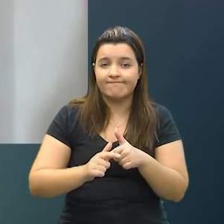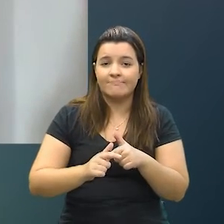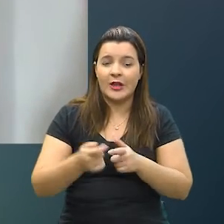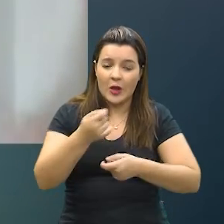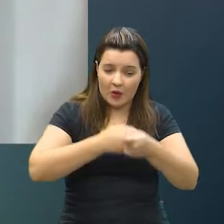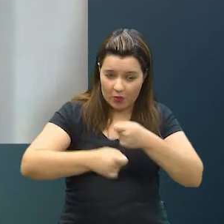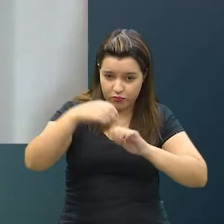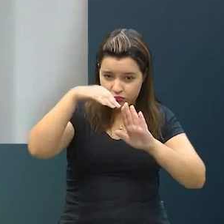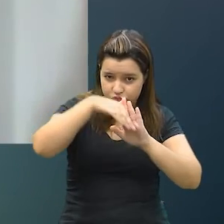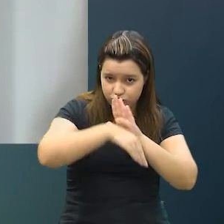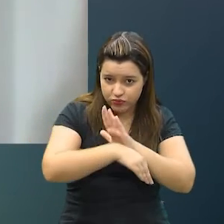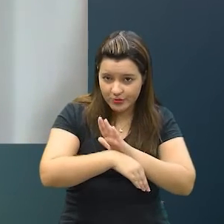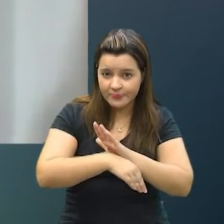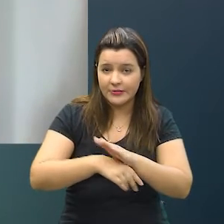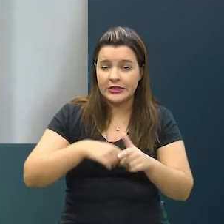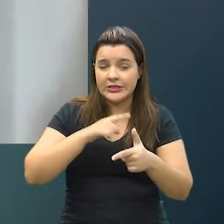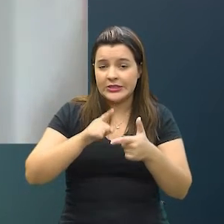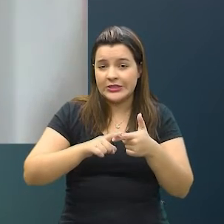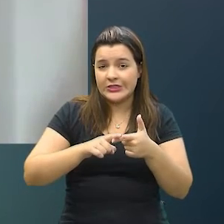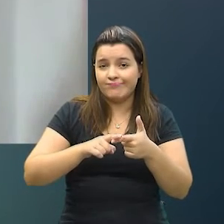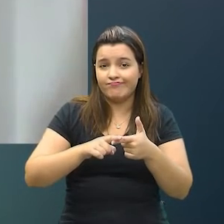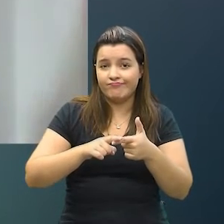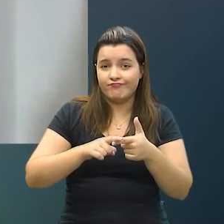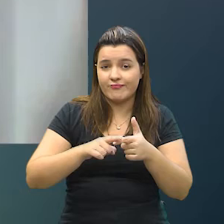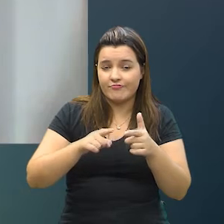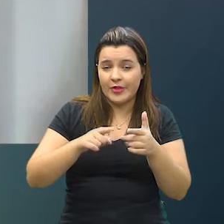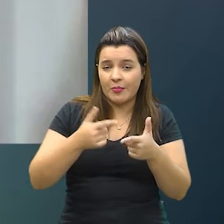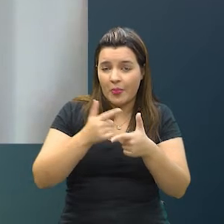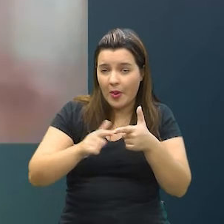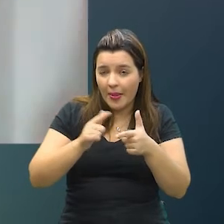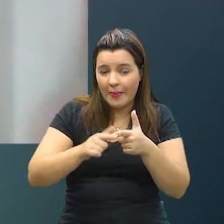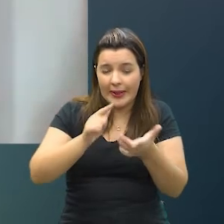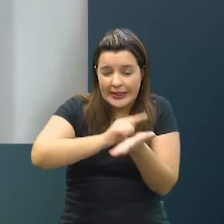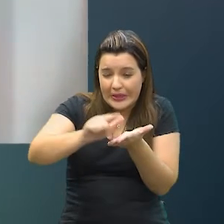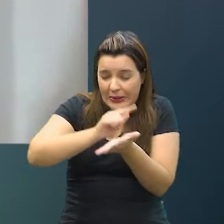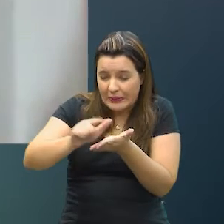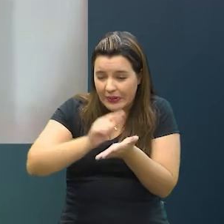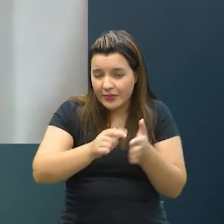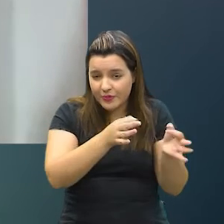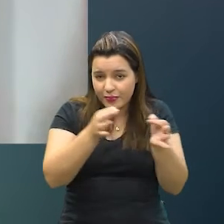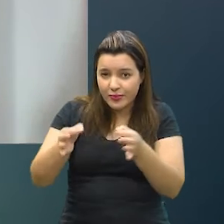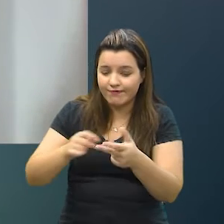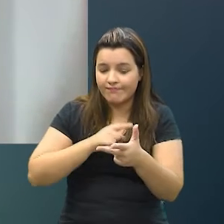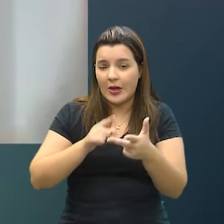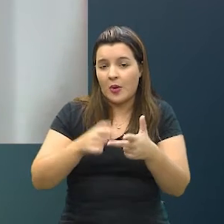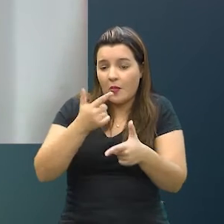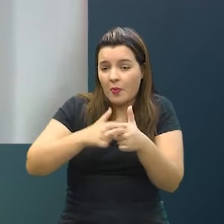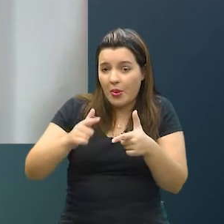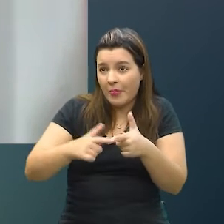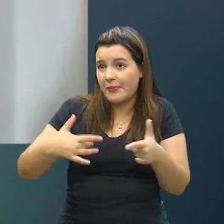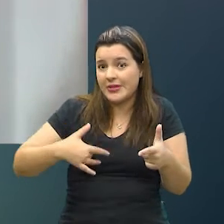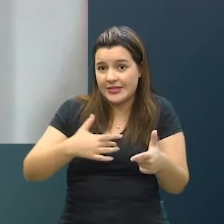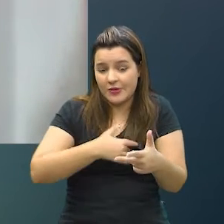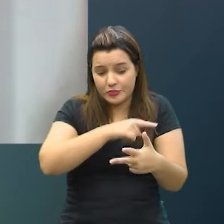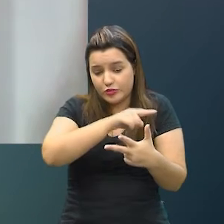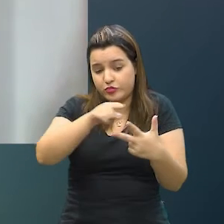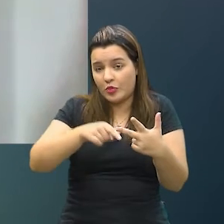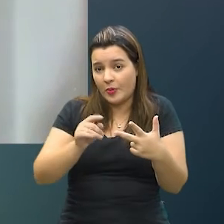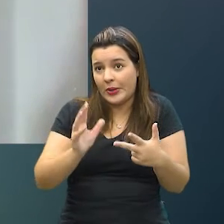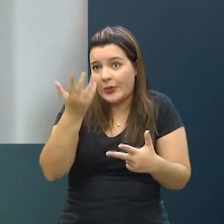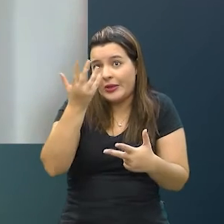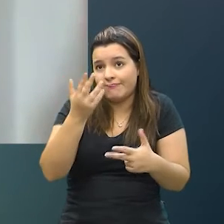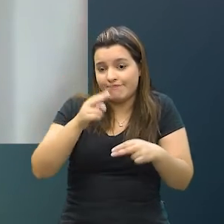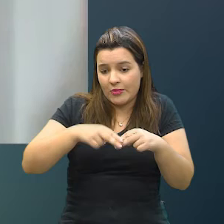questão econômica, além da questão da empresa, e a gente, né, teve que trabalhar em cima de todos esses pontos,